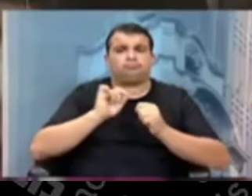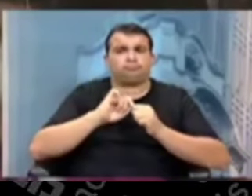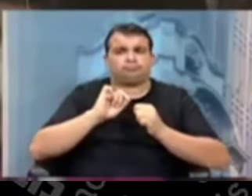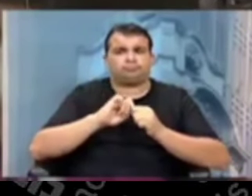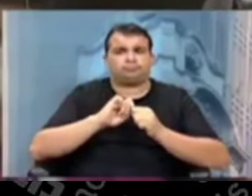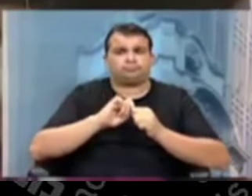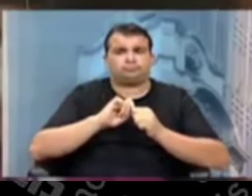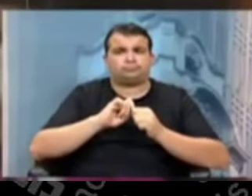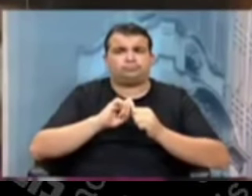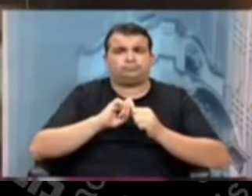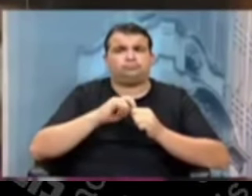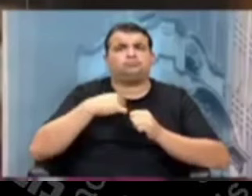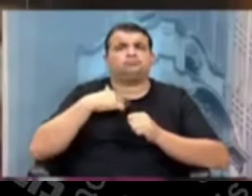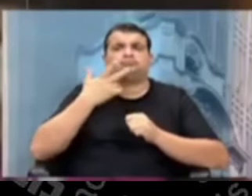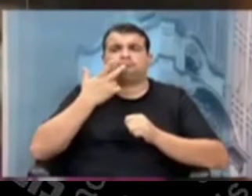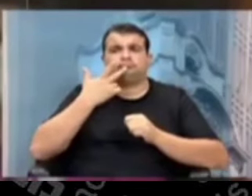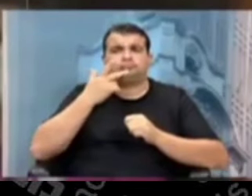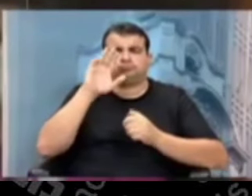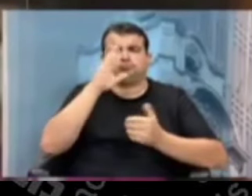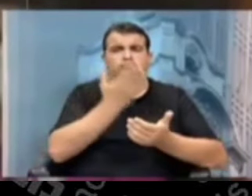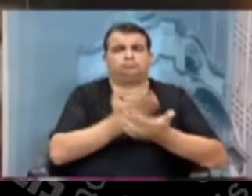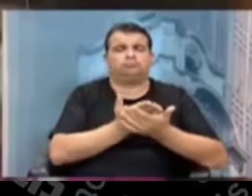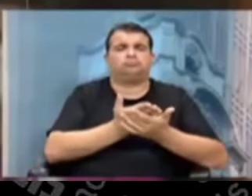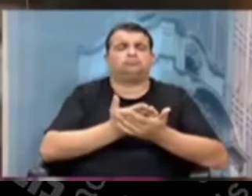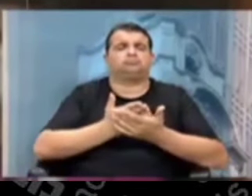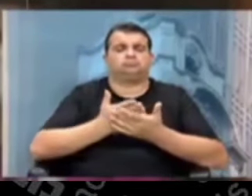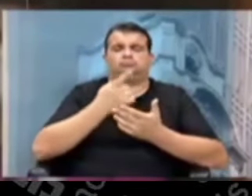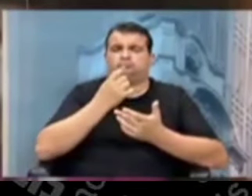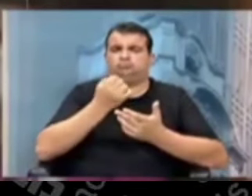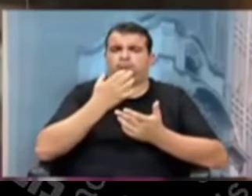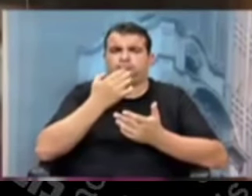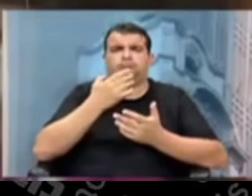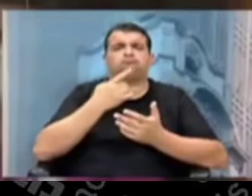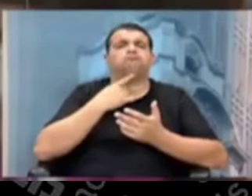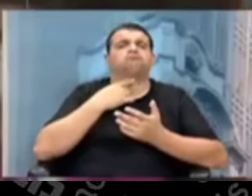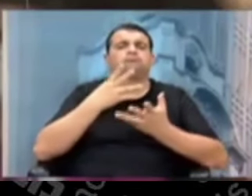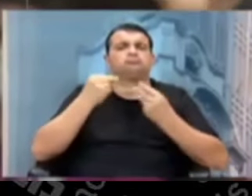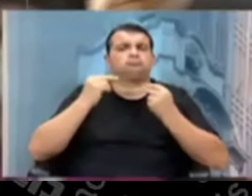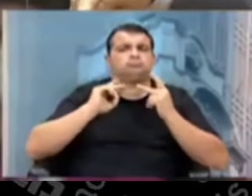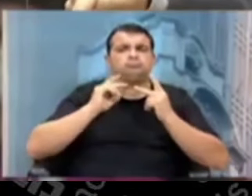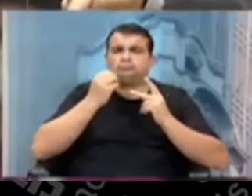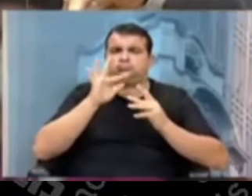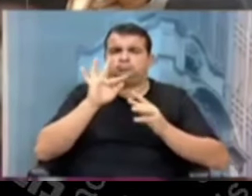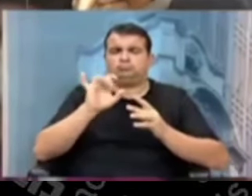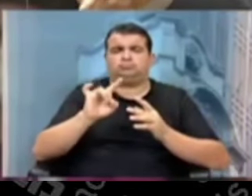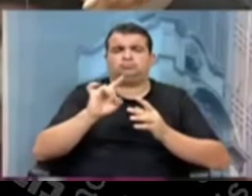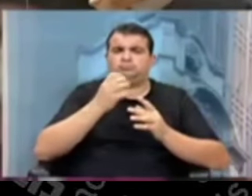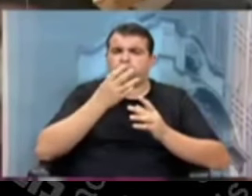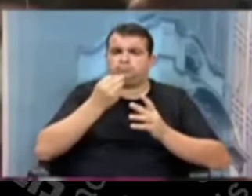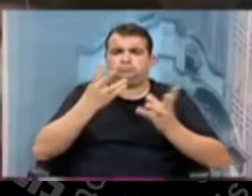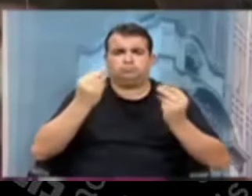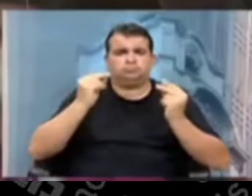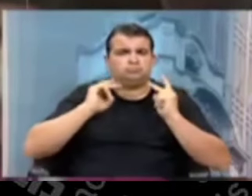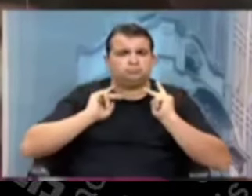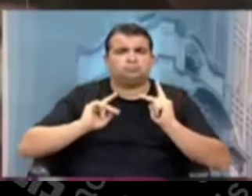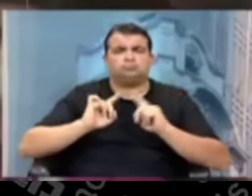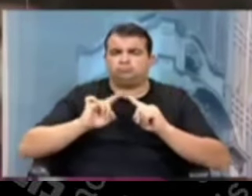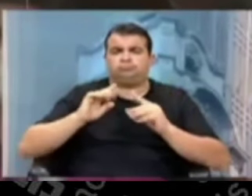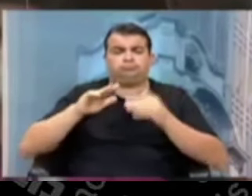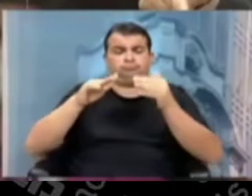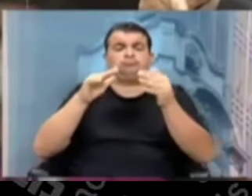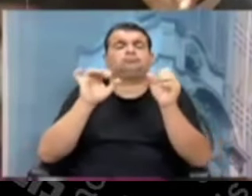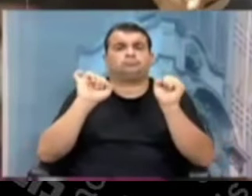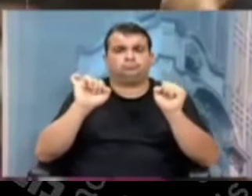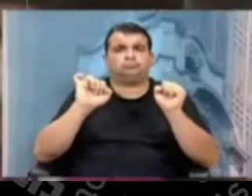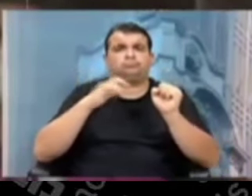implementada e eu vou dizer que eu acredito que com muita boa vontade de muitos na boa-fé ti muitos mas que o resultado